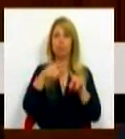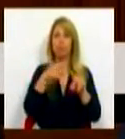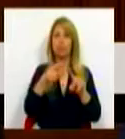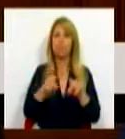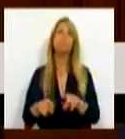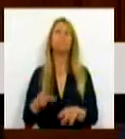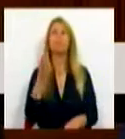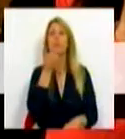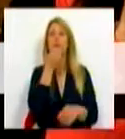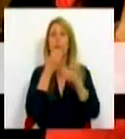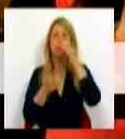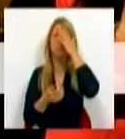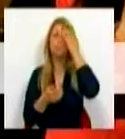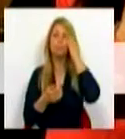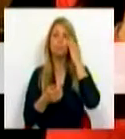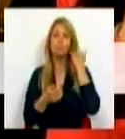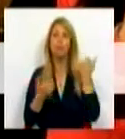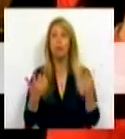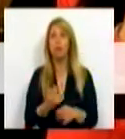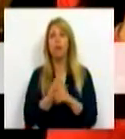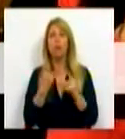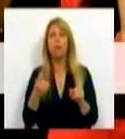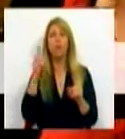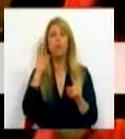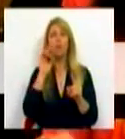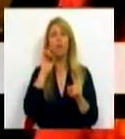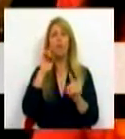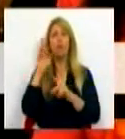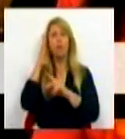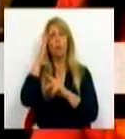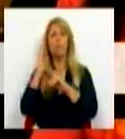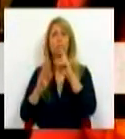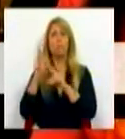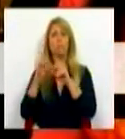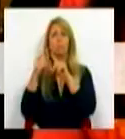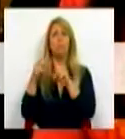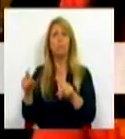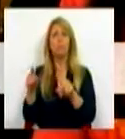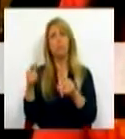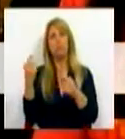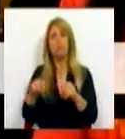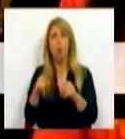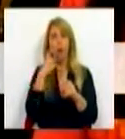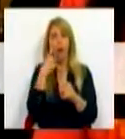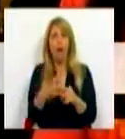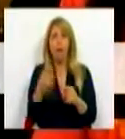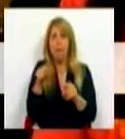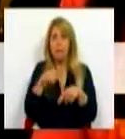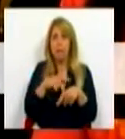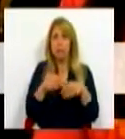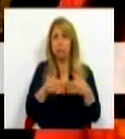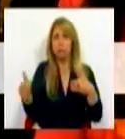Muito bem. Qual o motivo para estas imparidades terem sido reconhecidas apenas neste período? Que acontecimentos é que se